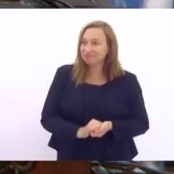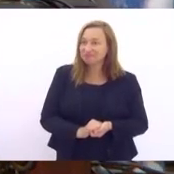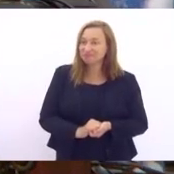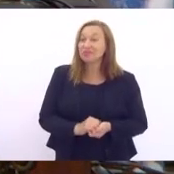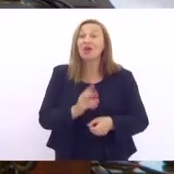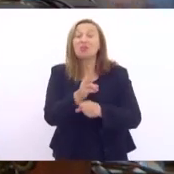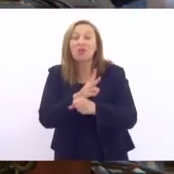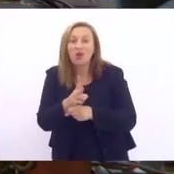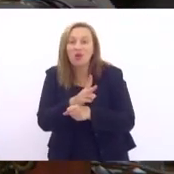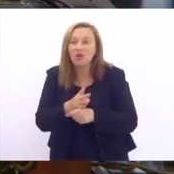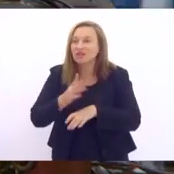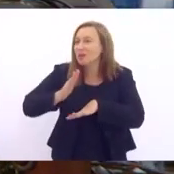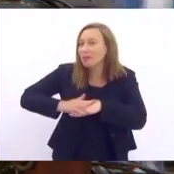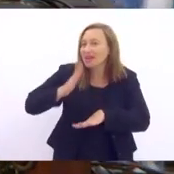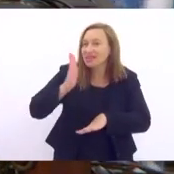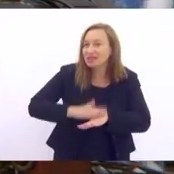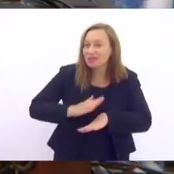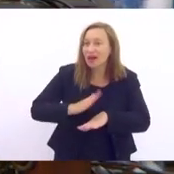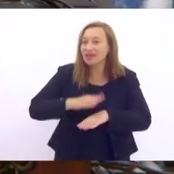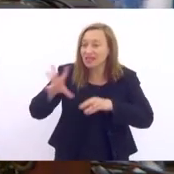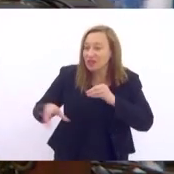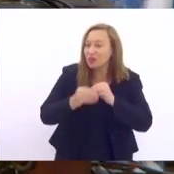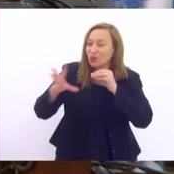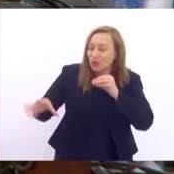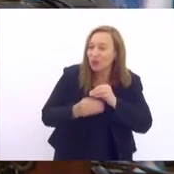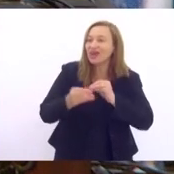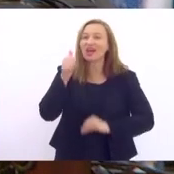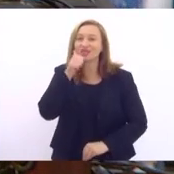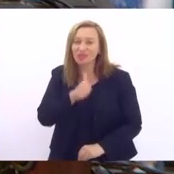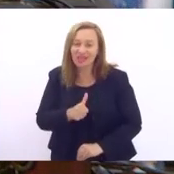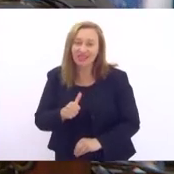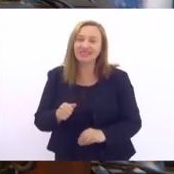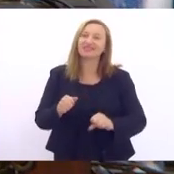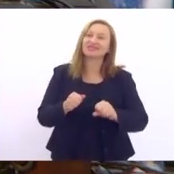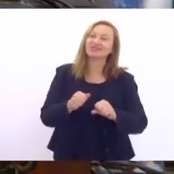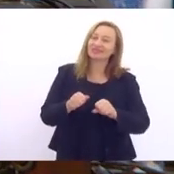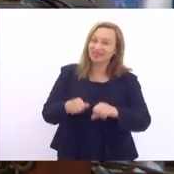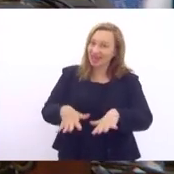o protagonismo feminino na Assembleia. Nessa linha de buscar